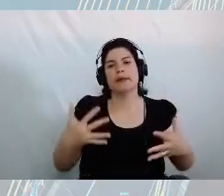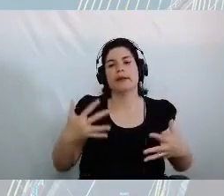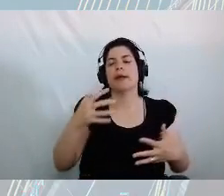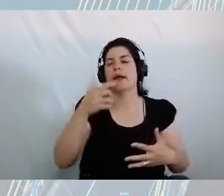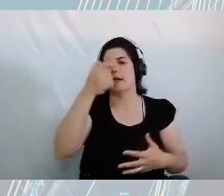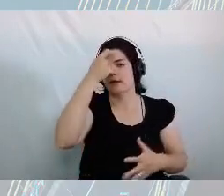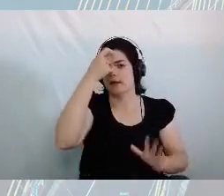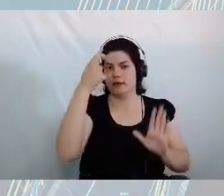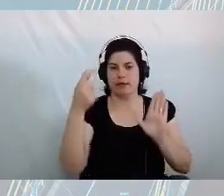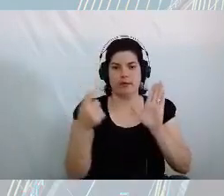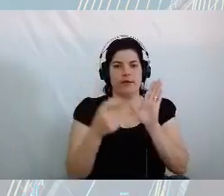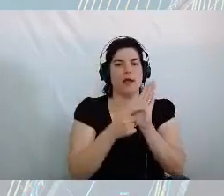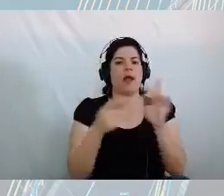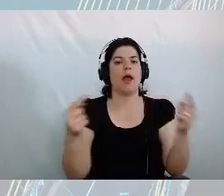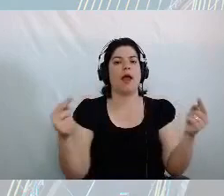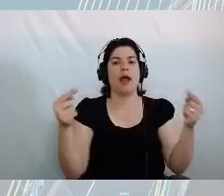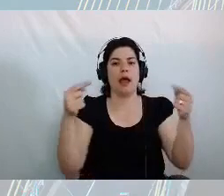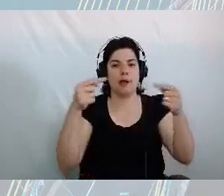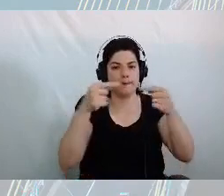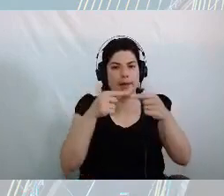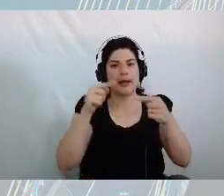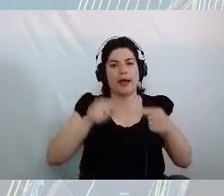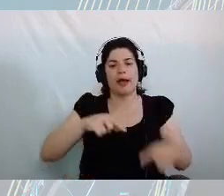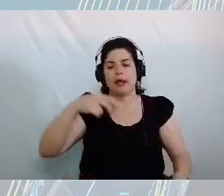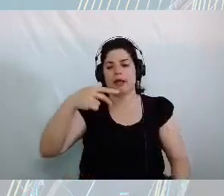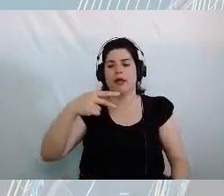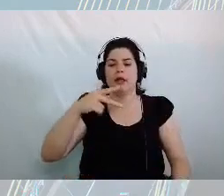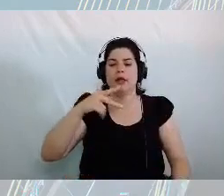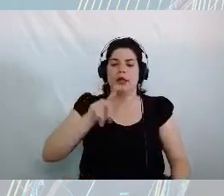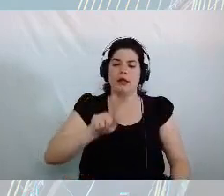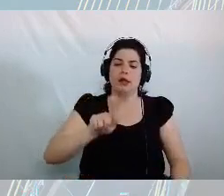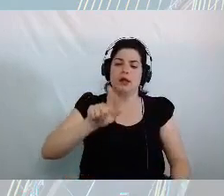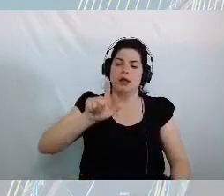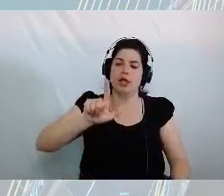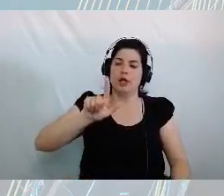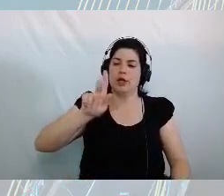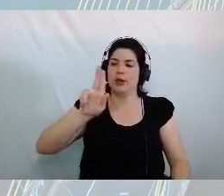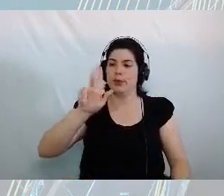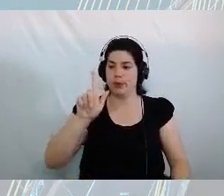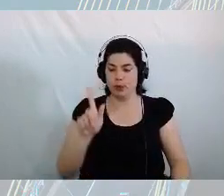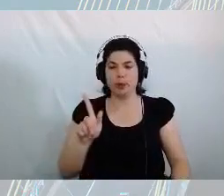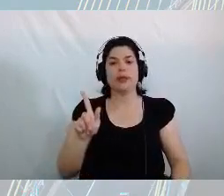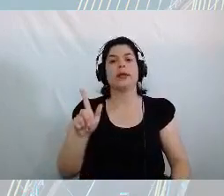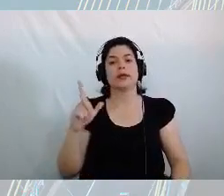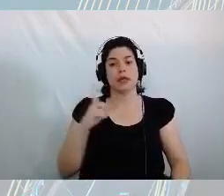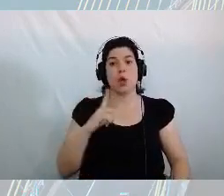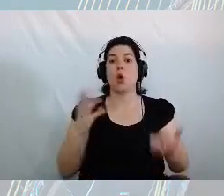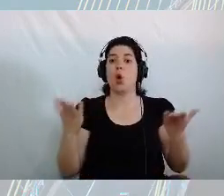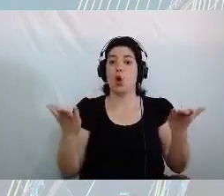aplicações que são plug and play, conhecidas aí no mercado, de Generative AI. Então, por exemplo, hoje a gente tem